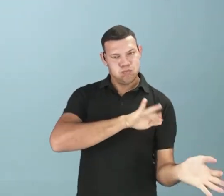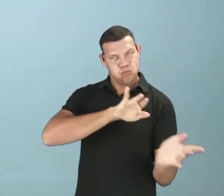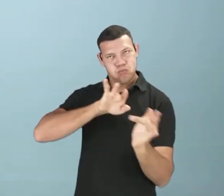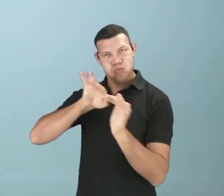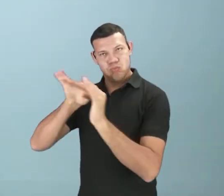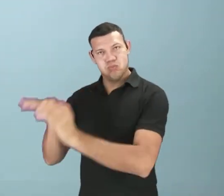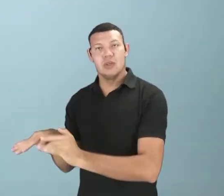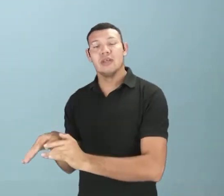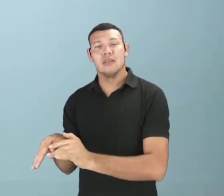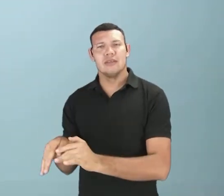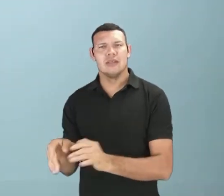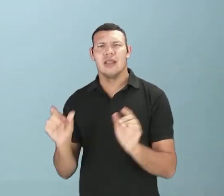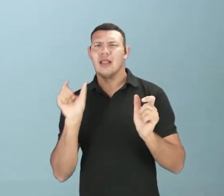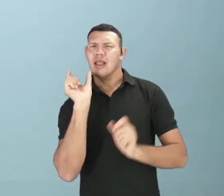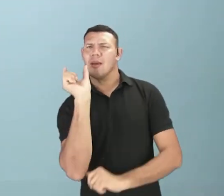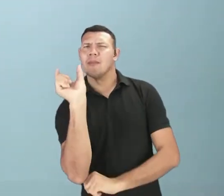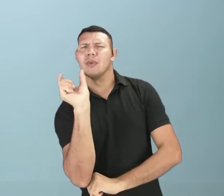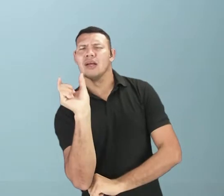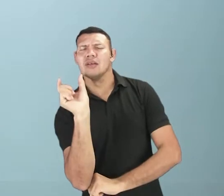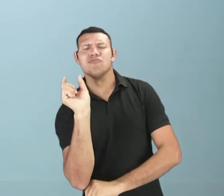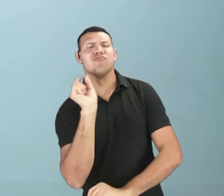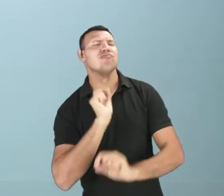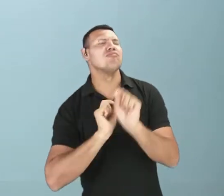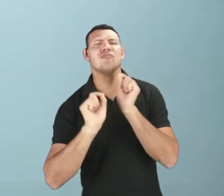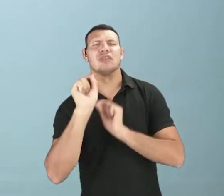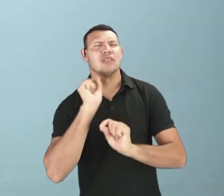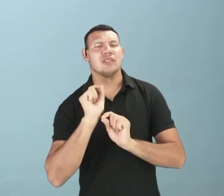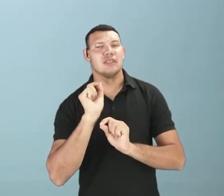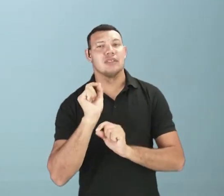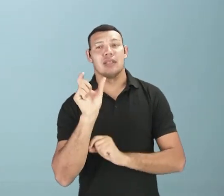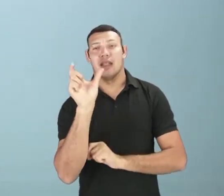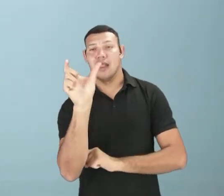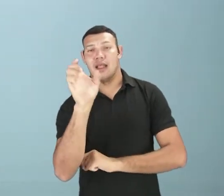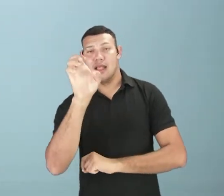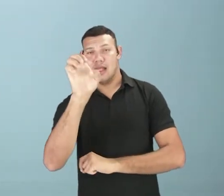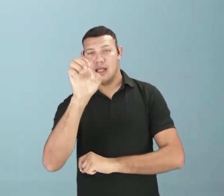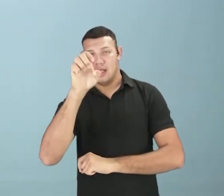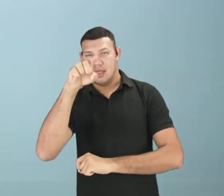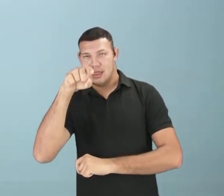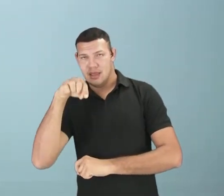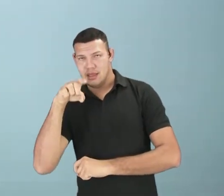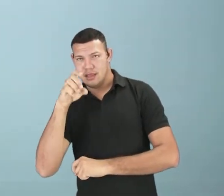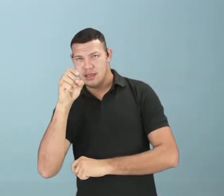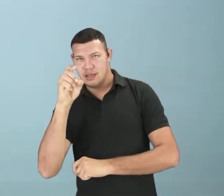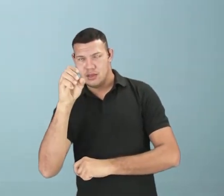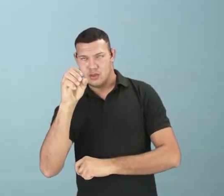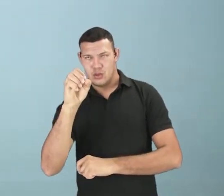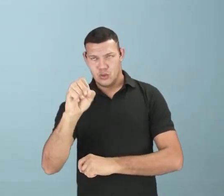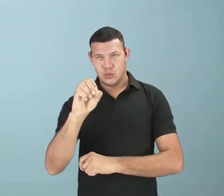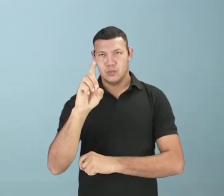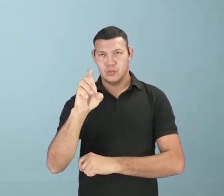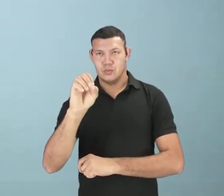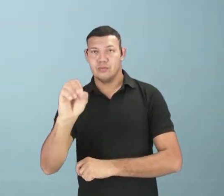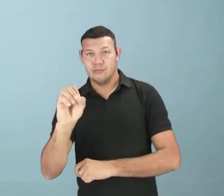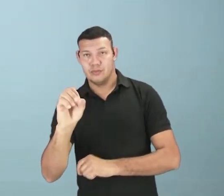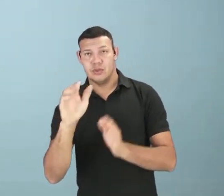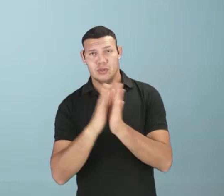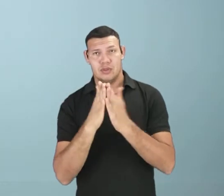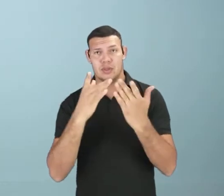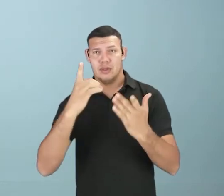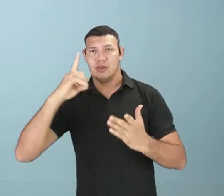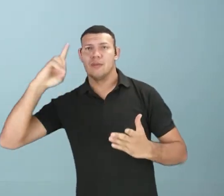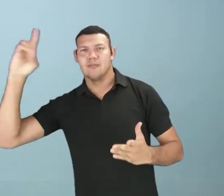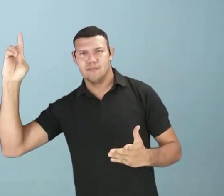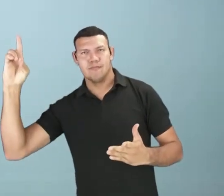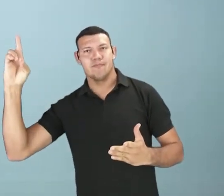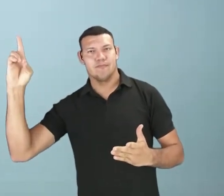Quando a gente fala da palavra êxodo, o que significa a palavra êxodo? Saída, Se nós olharmos para a Bíblia, o segundo livro da Bíblia, o livro do